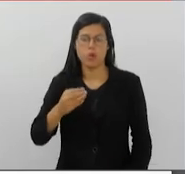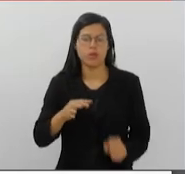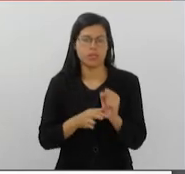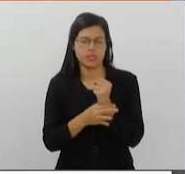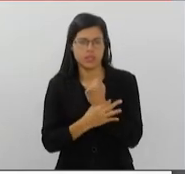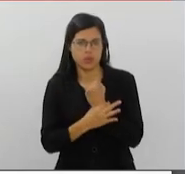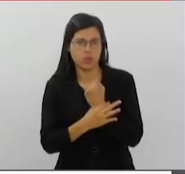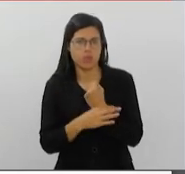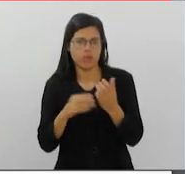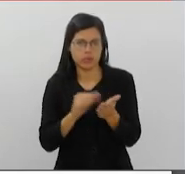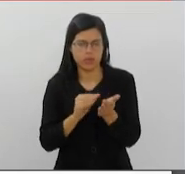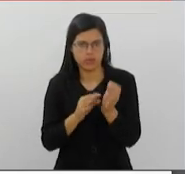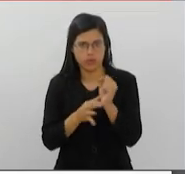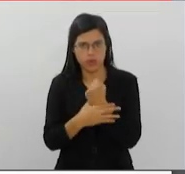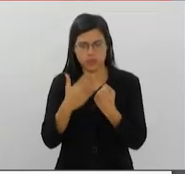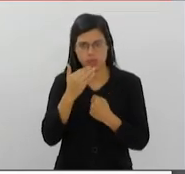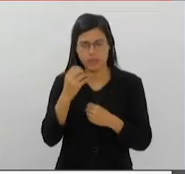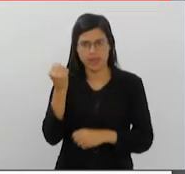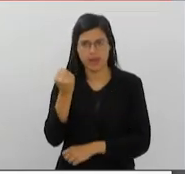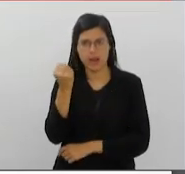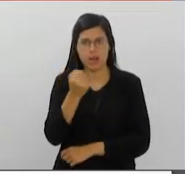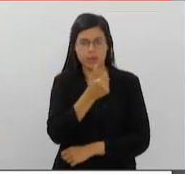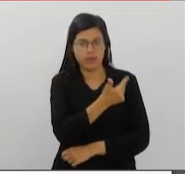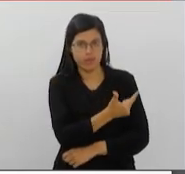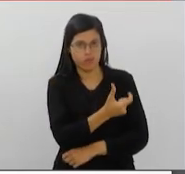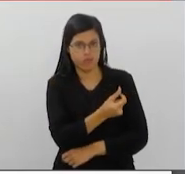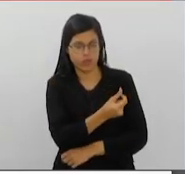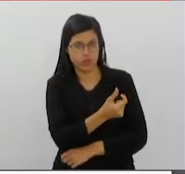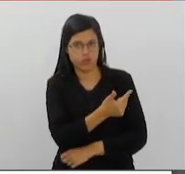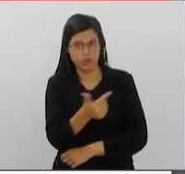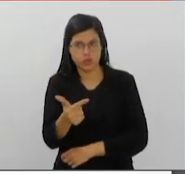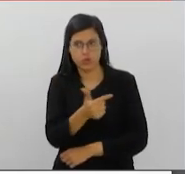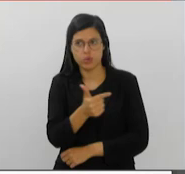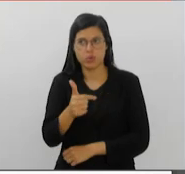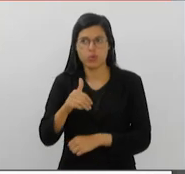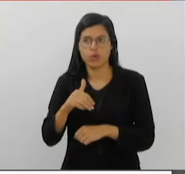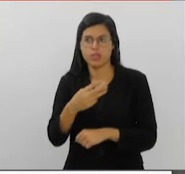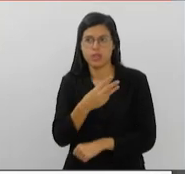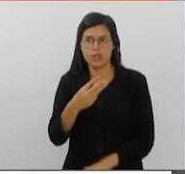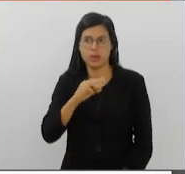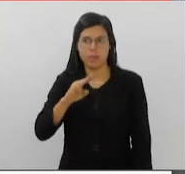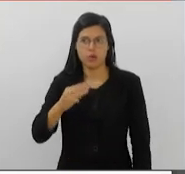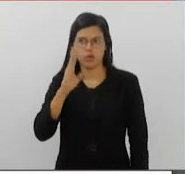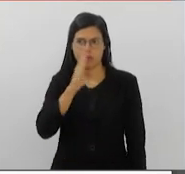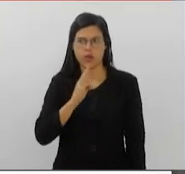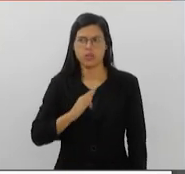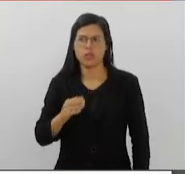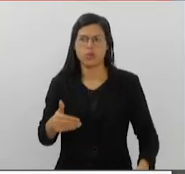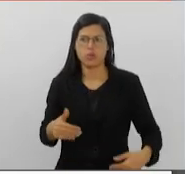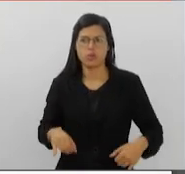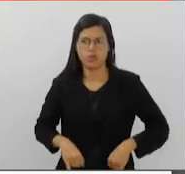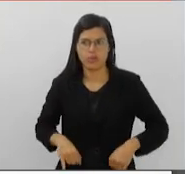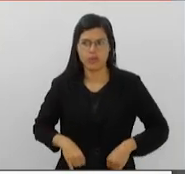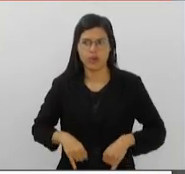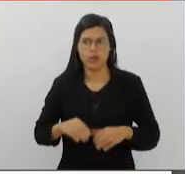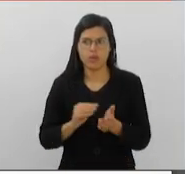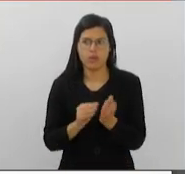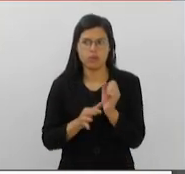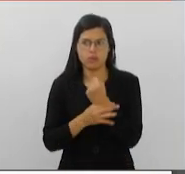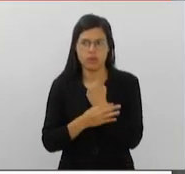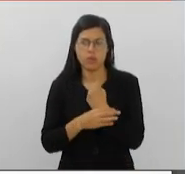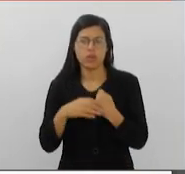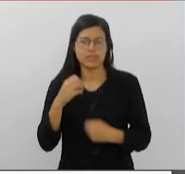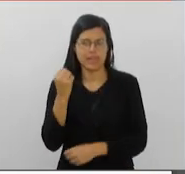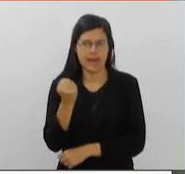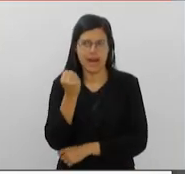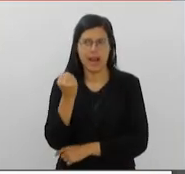brasileiros sofrendo com a violência da fome e mais de 125 milhões de brasileiros sofrendo com algum grau de insegurança alimentar grave.